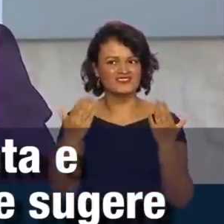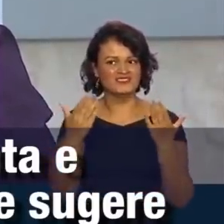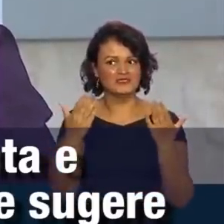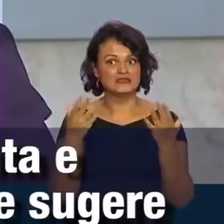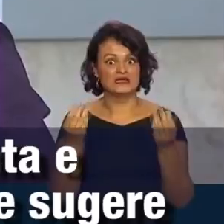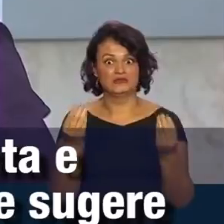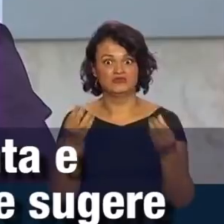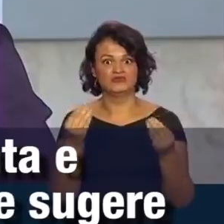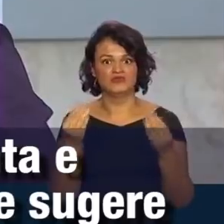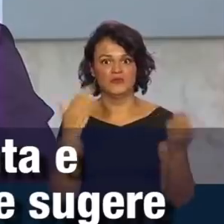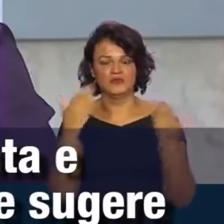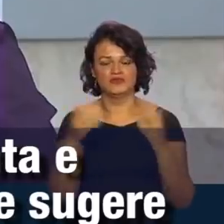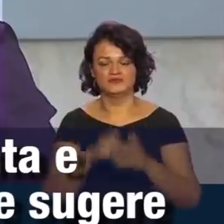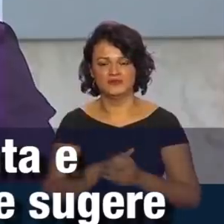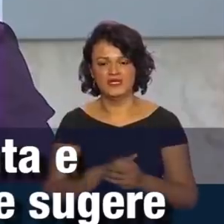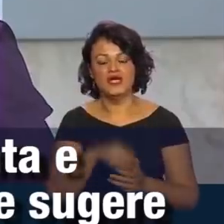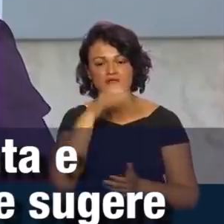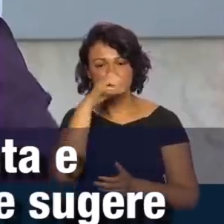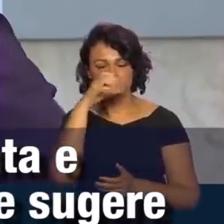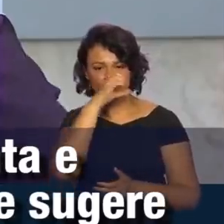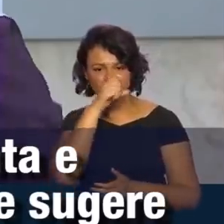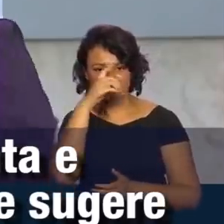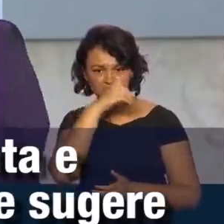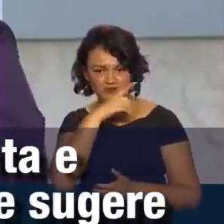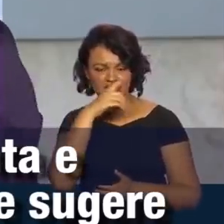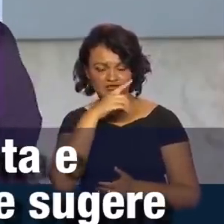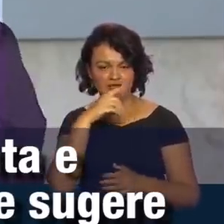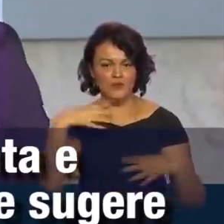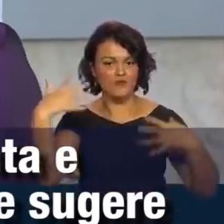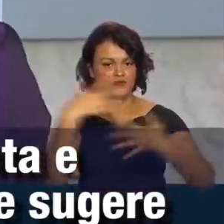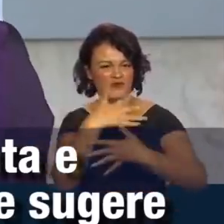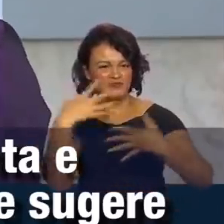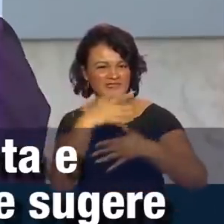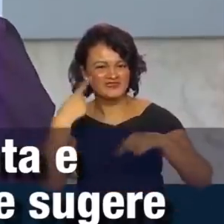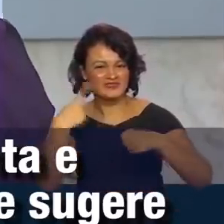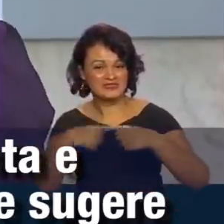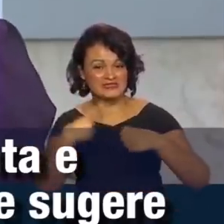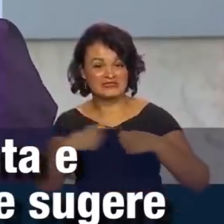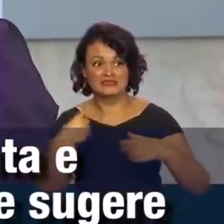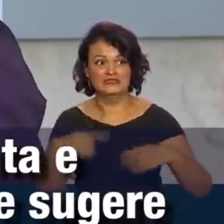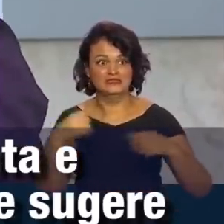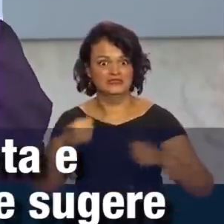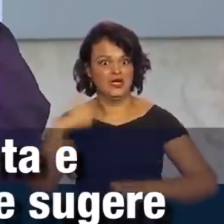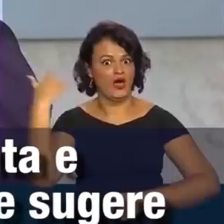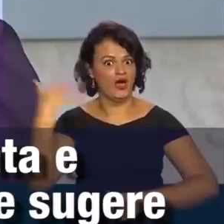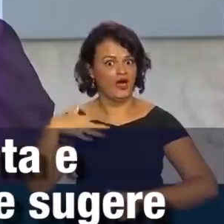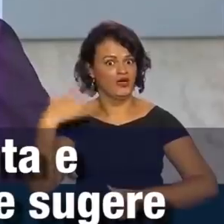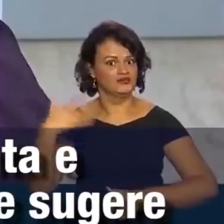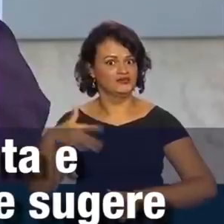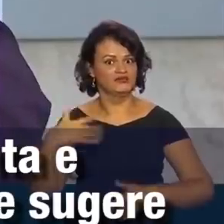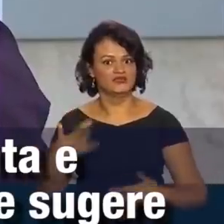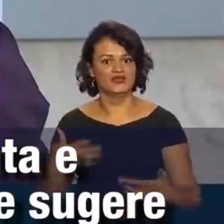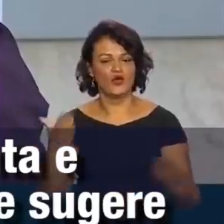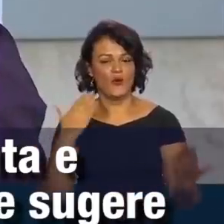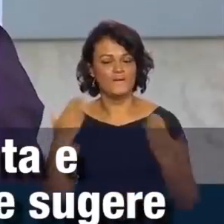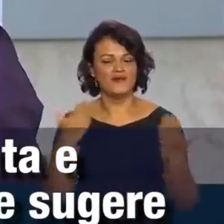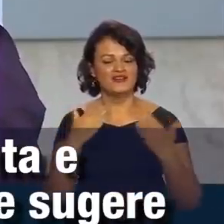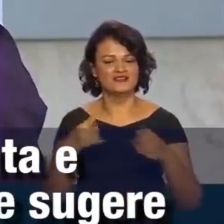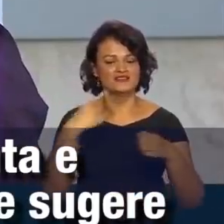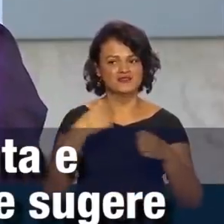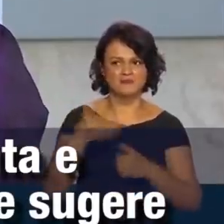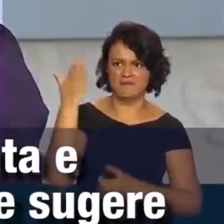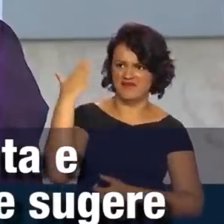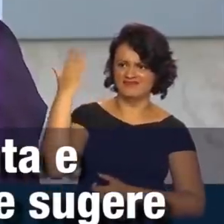dizer isso. No final de semana, o movimento na cidade foi assim, em comparação com os finais de